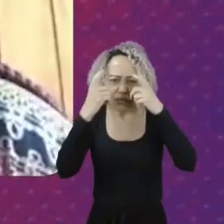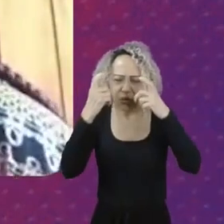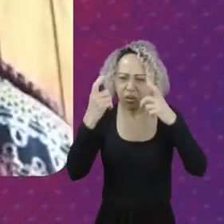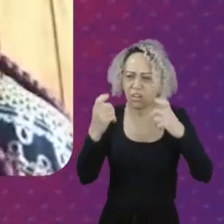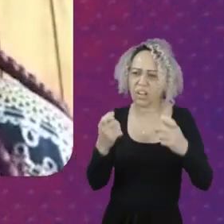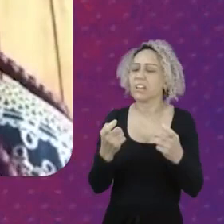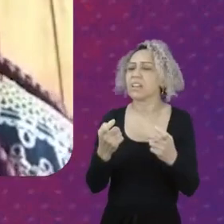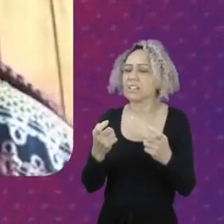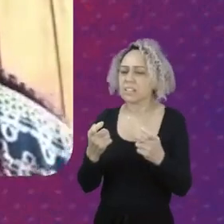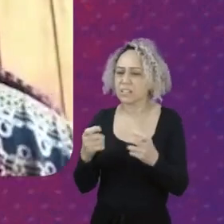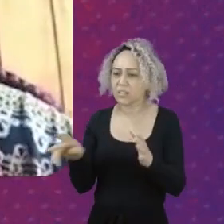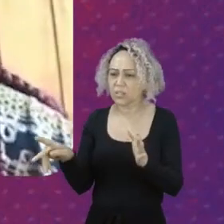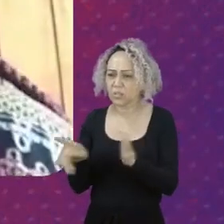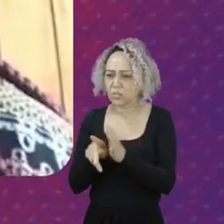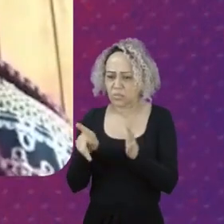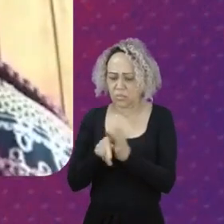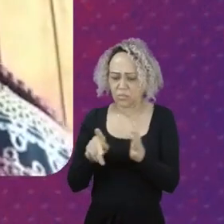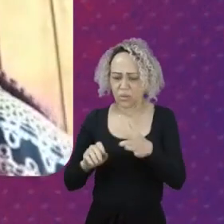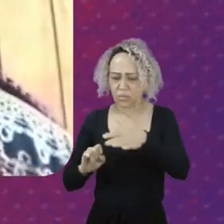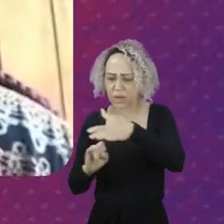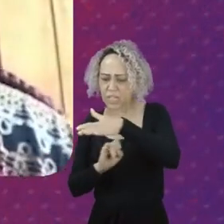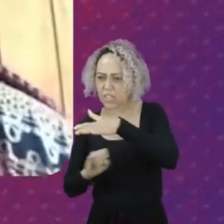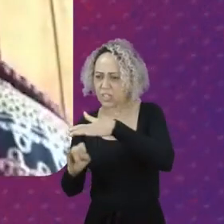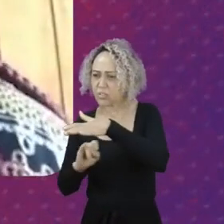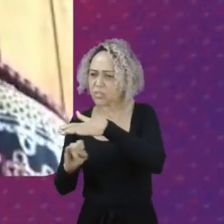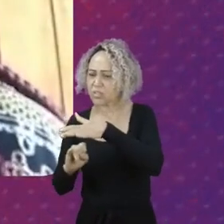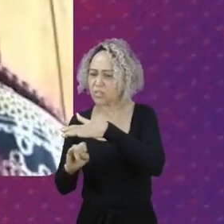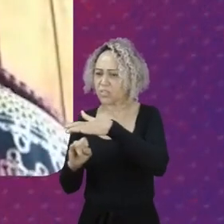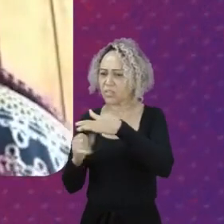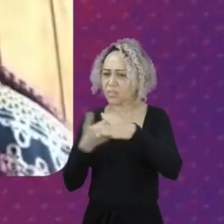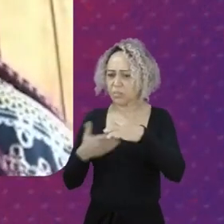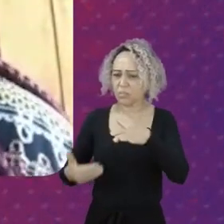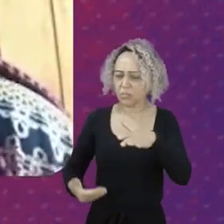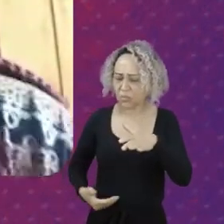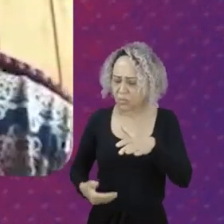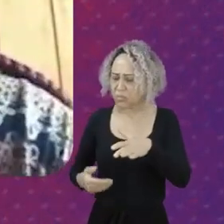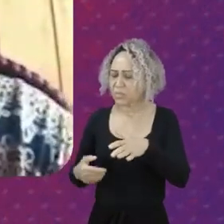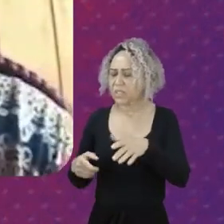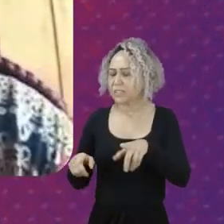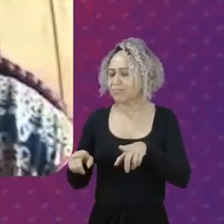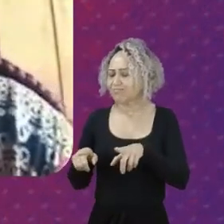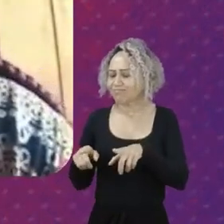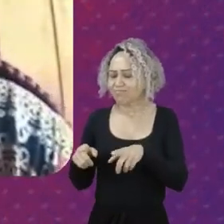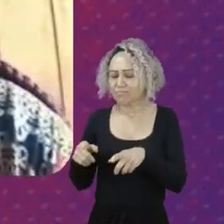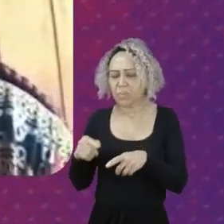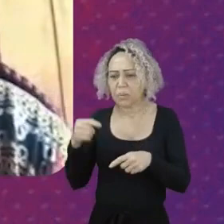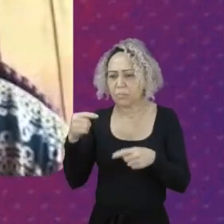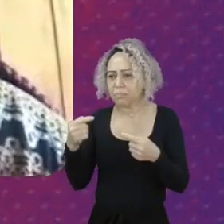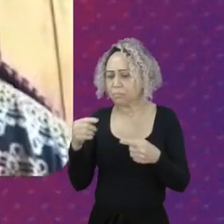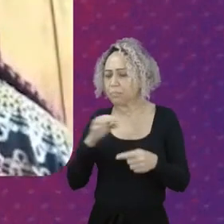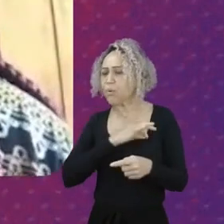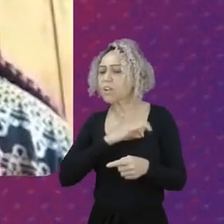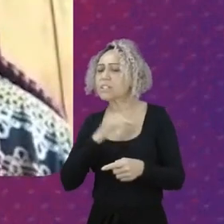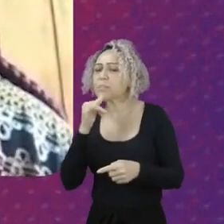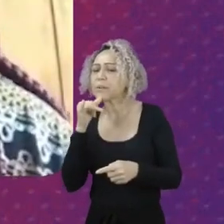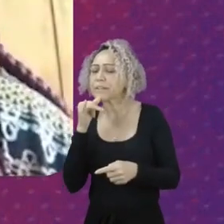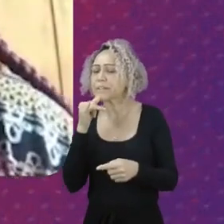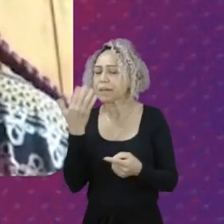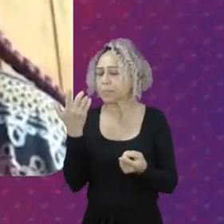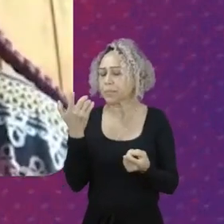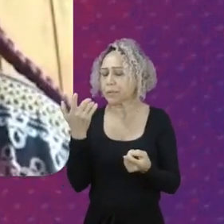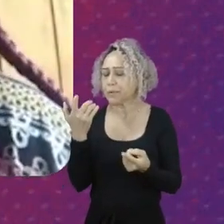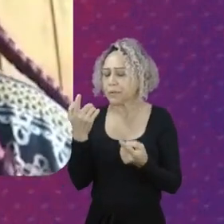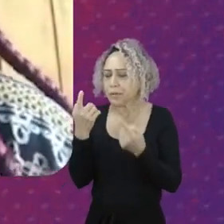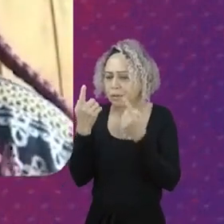a política de segurança pública criminaliza, mata, né? Quando a gente olha, por exemplo, a mortalidade